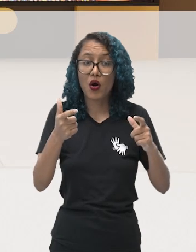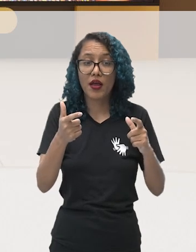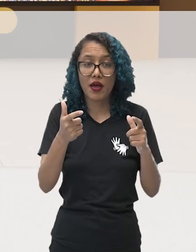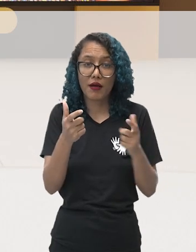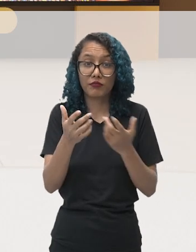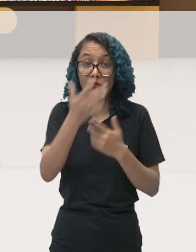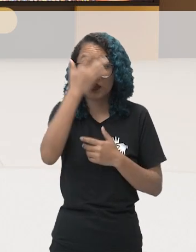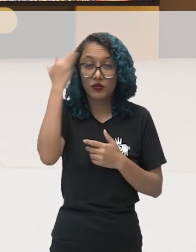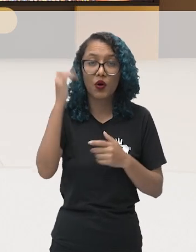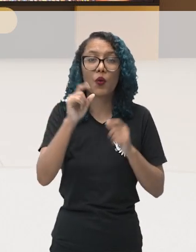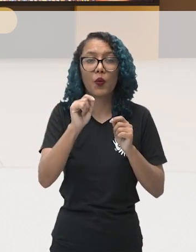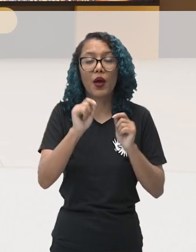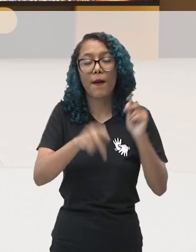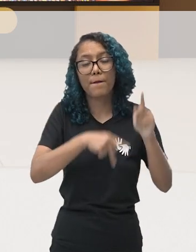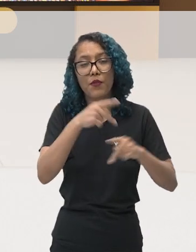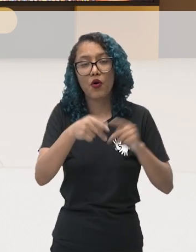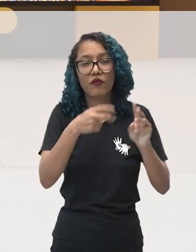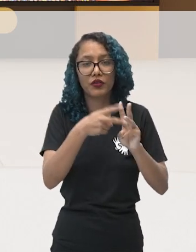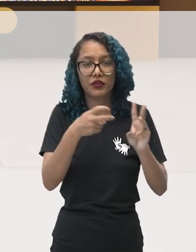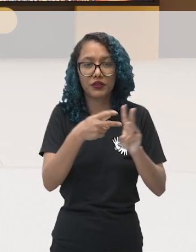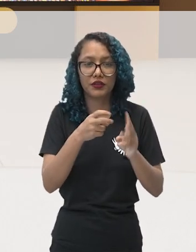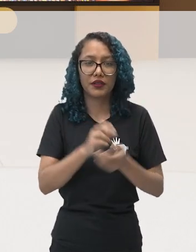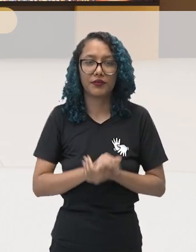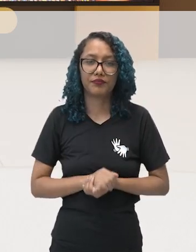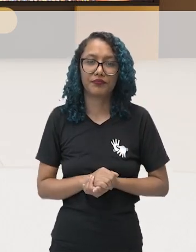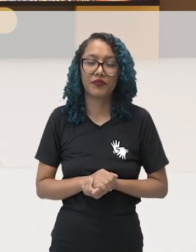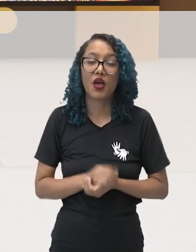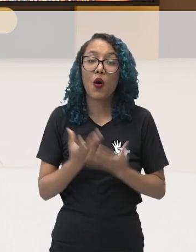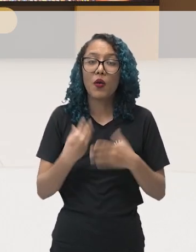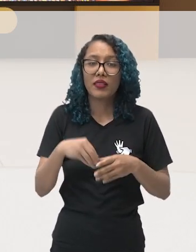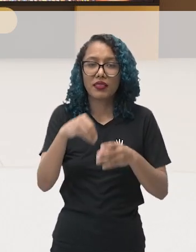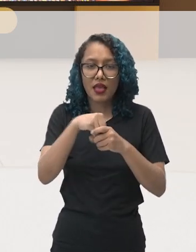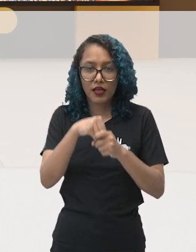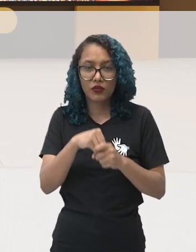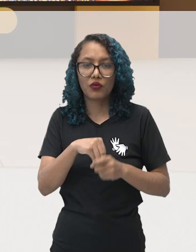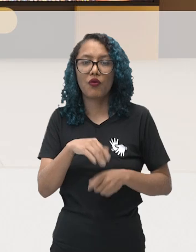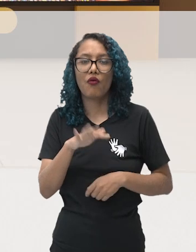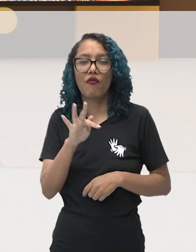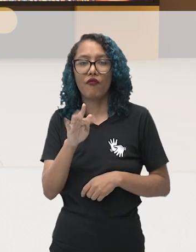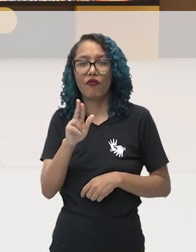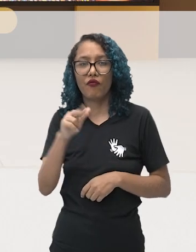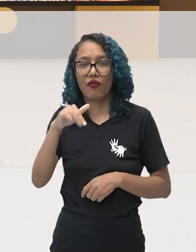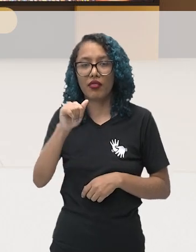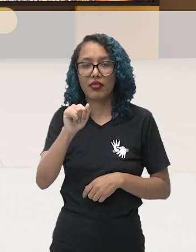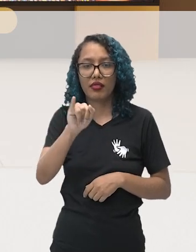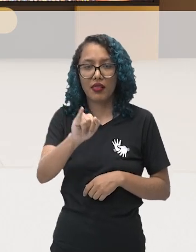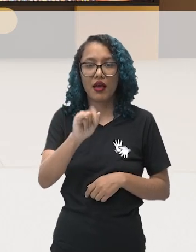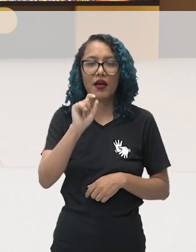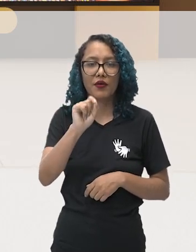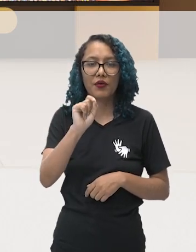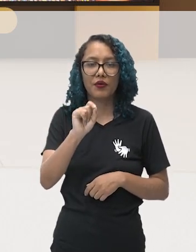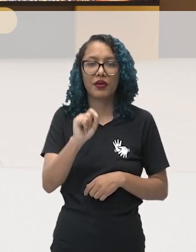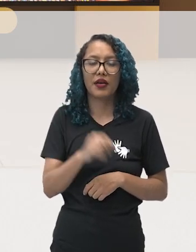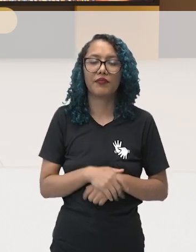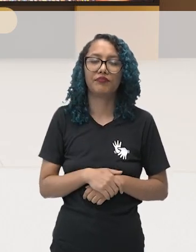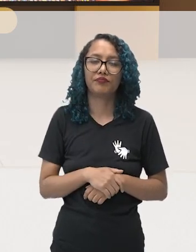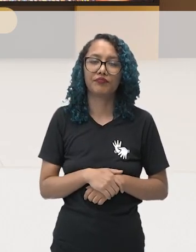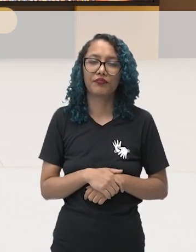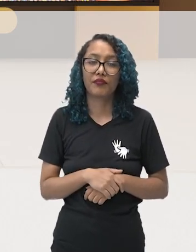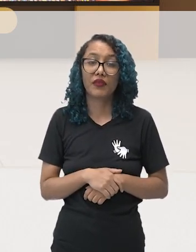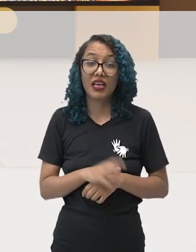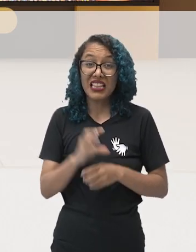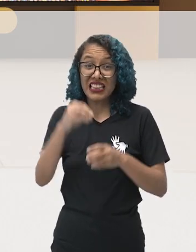E de acordo com a Fundação Nacional do Índio, a FUNAI, são falados no Brasil mais de